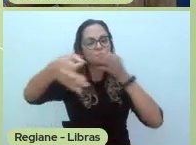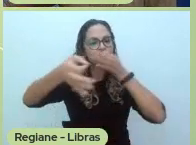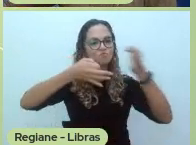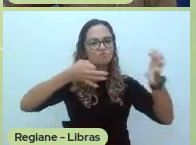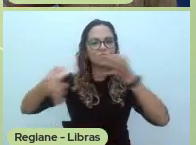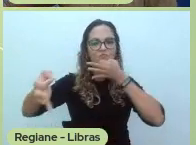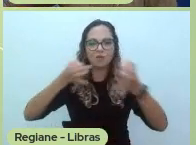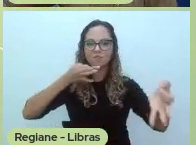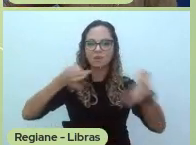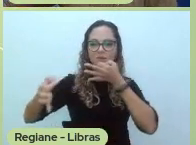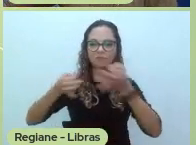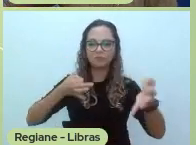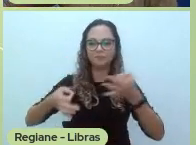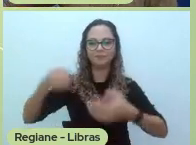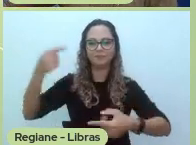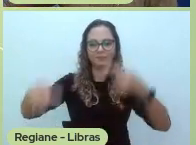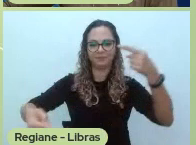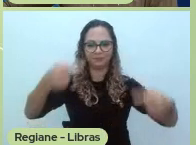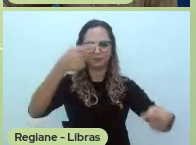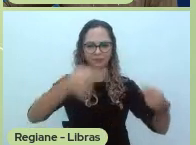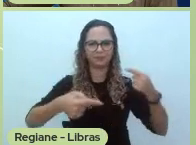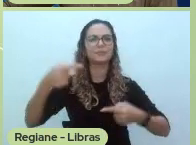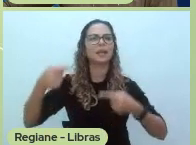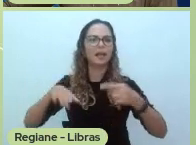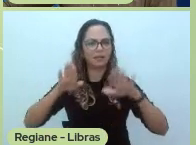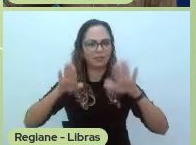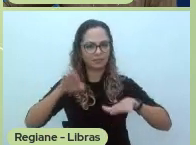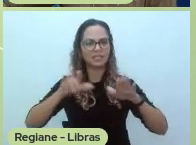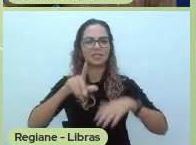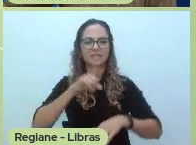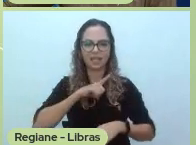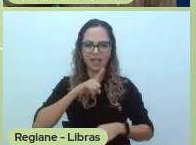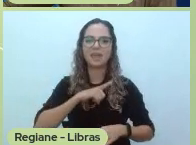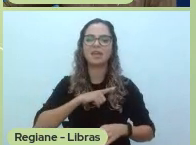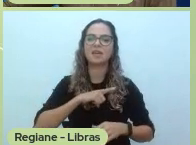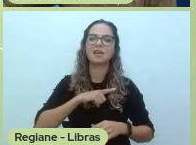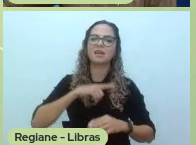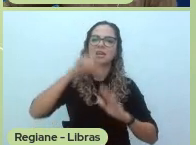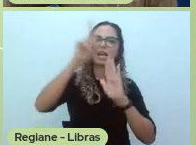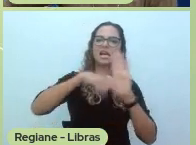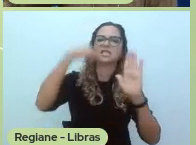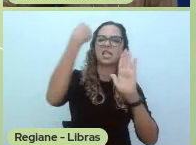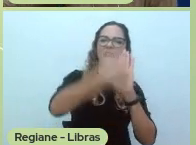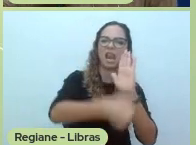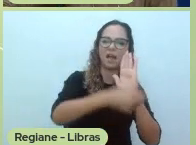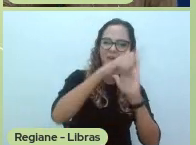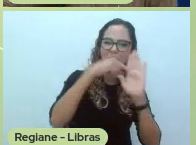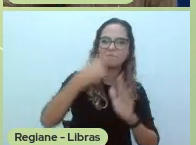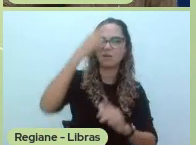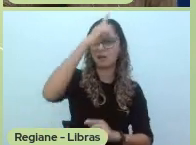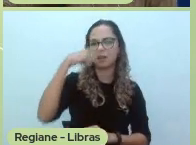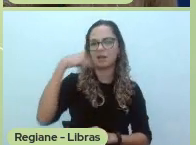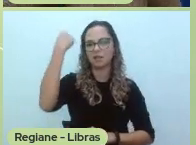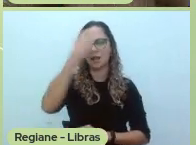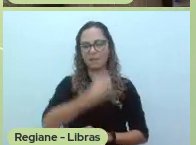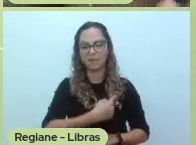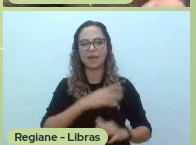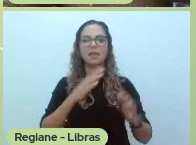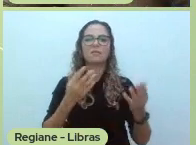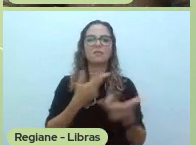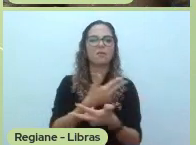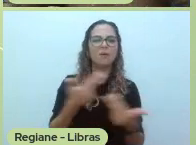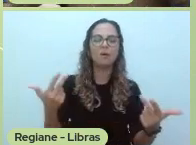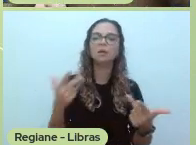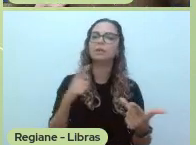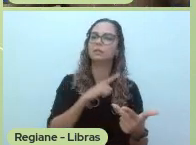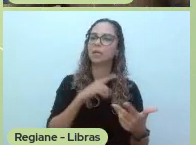geram reações de cancelamento, geram reações que muitas vezes podem ser muito complicadas para as empresas. Como é que vocês lidam